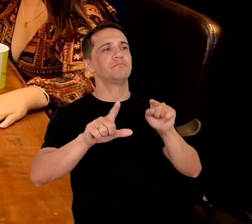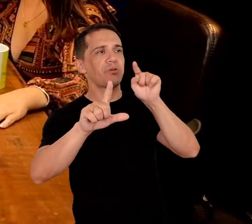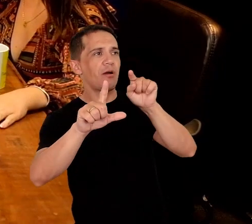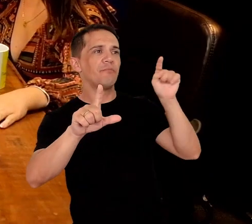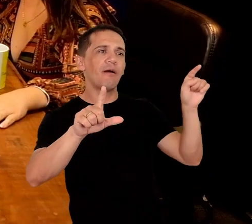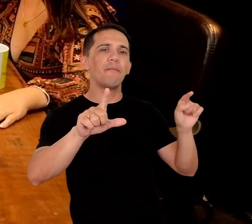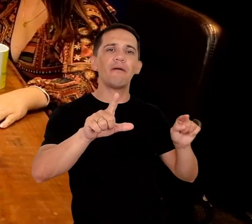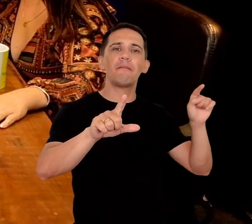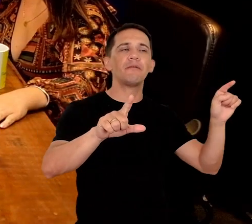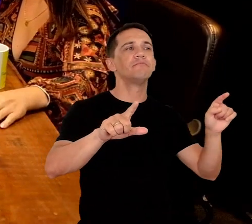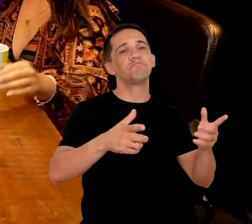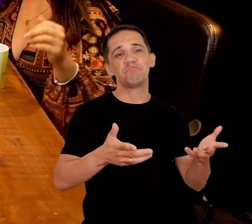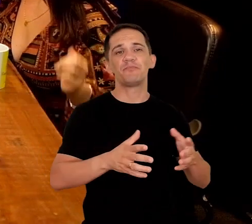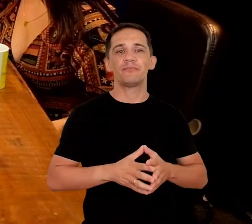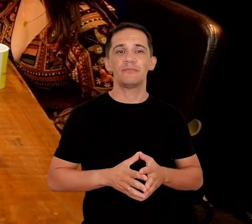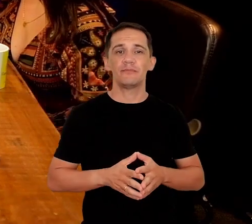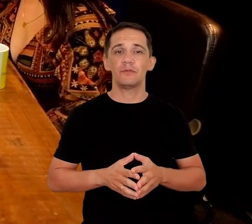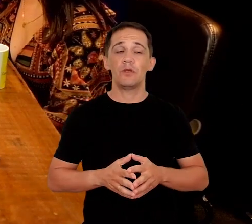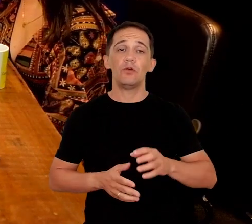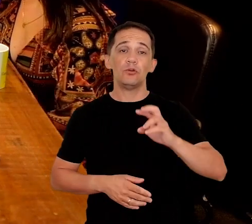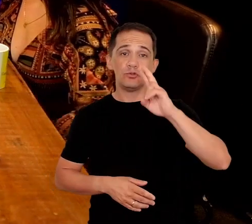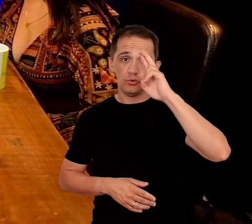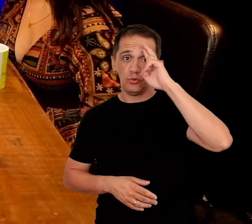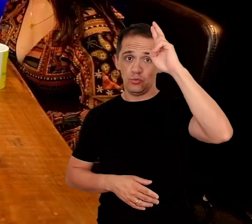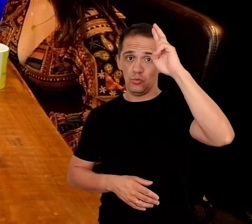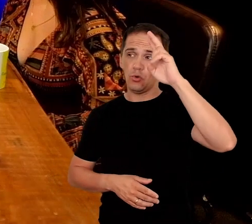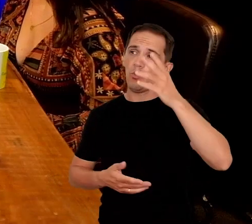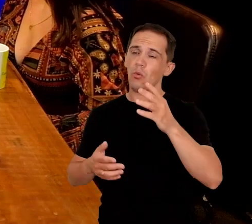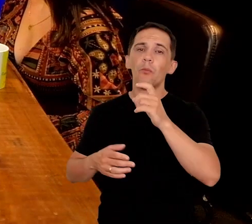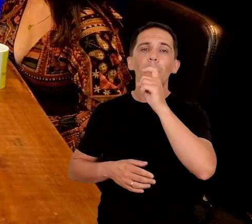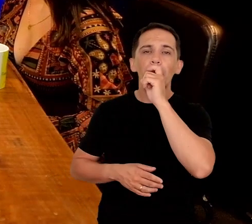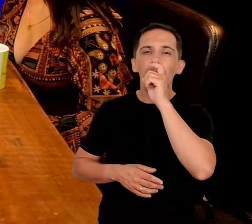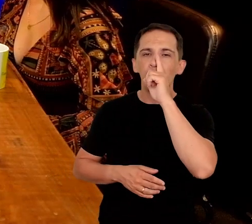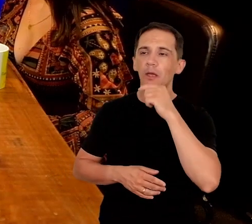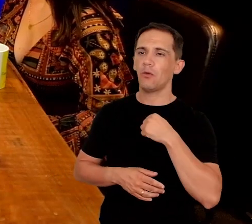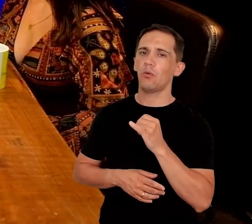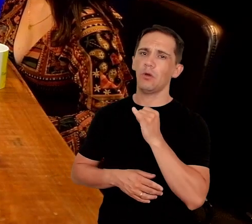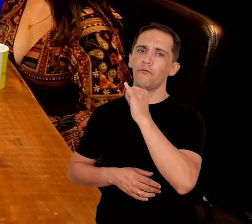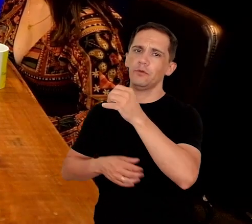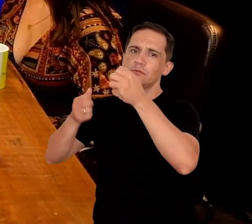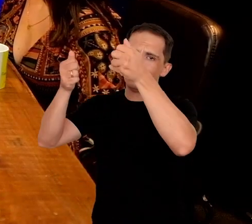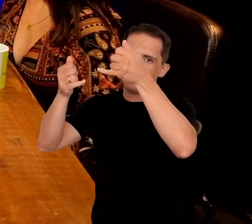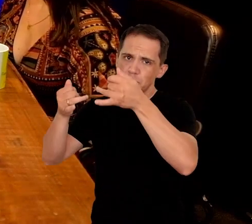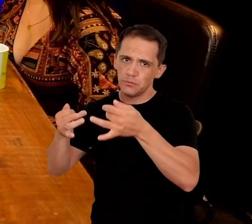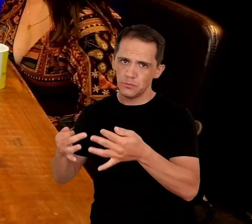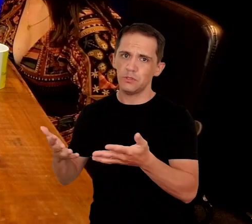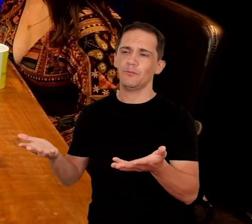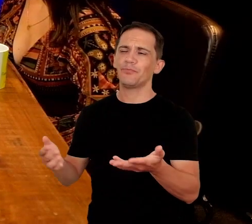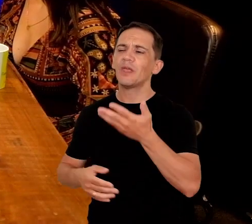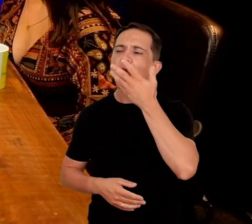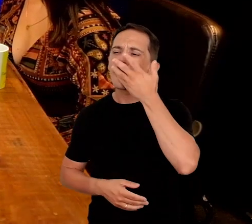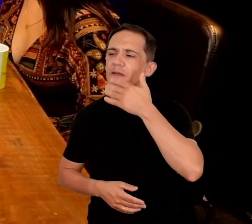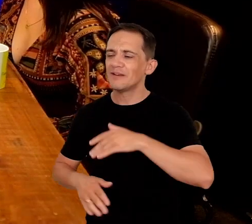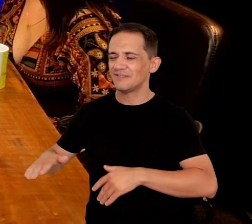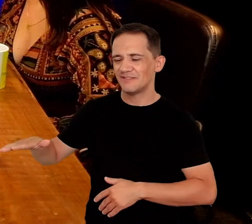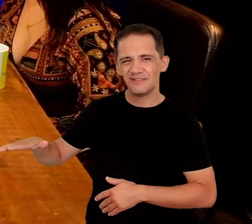eu sempre falo assim, tanto para a diretora e para os pais também, né, que eu consigo conversar, que assim, o meu objetivo ali, eu sei, porque são